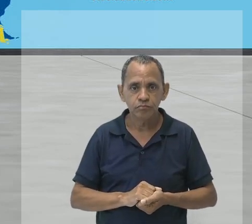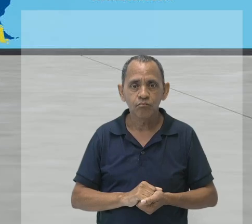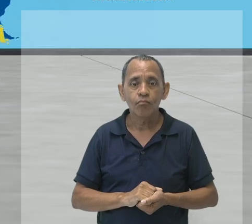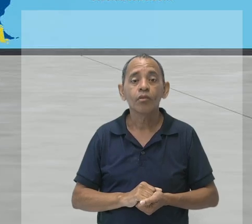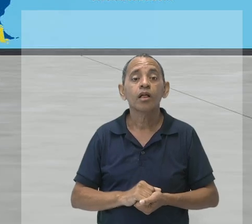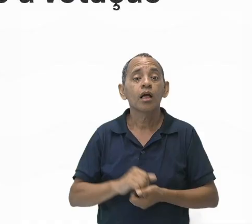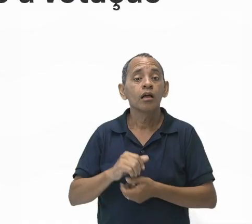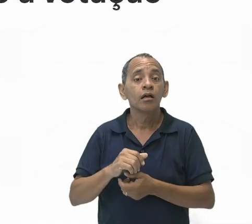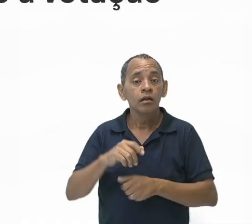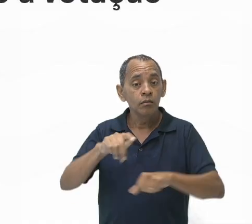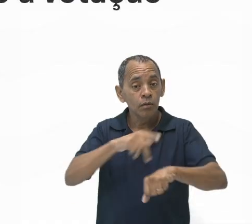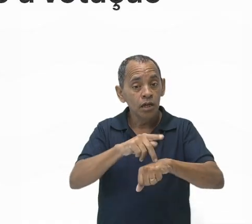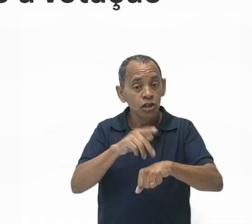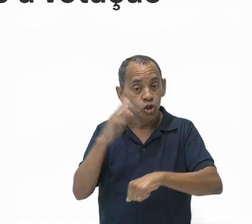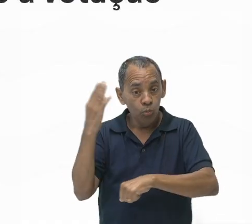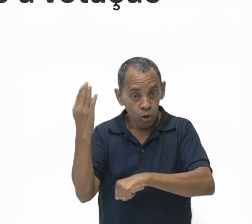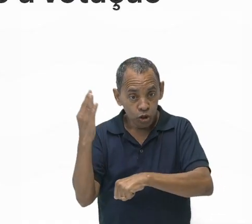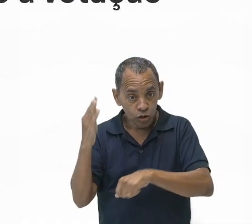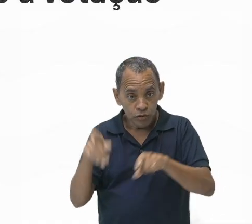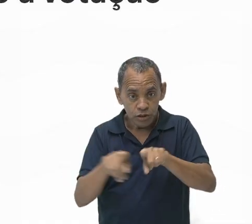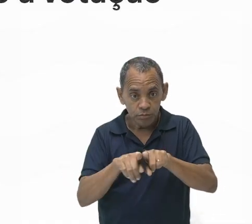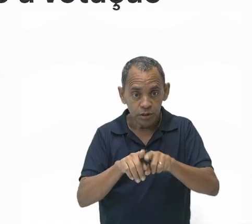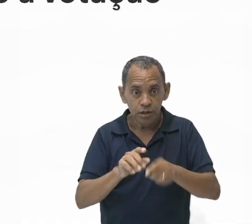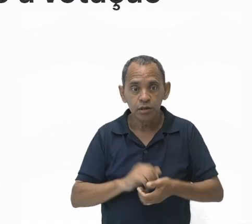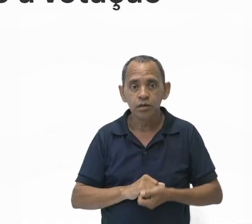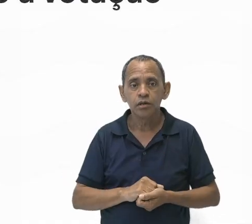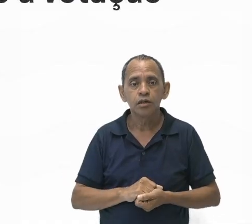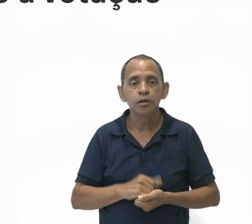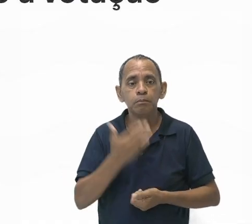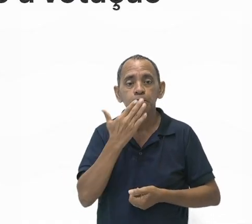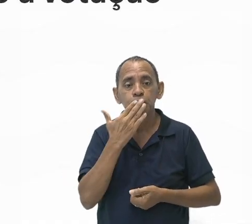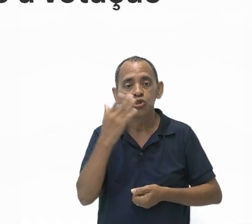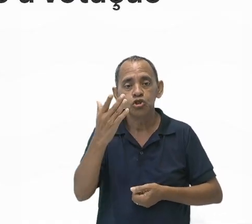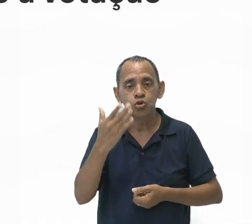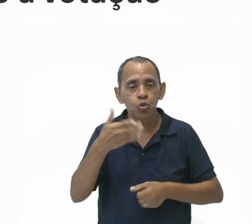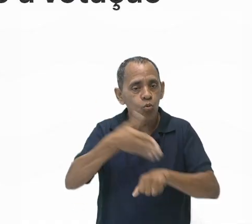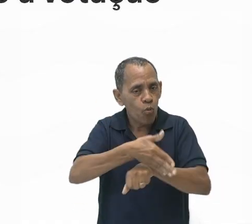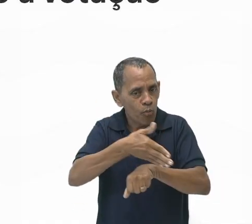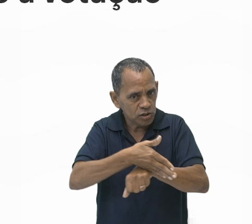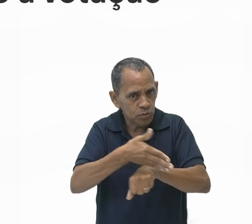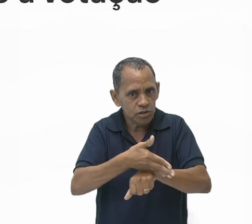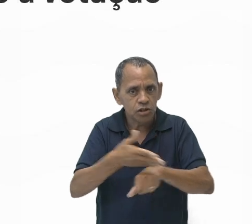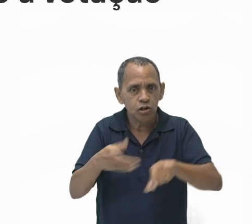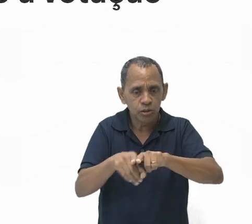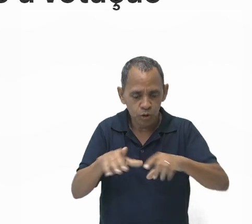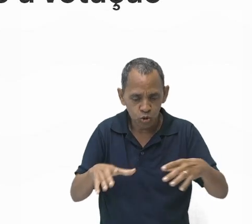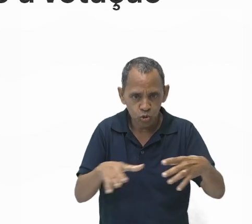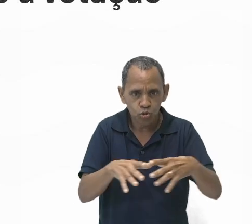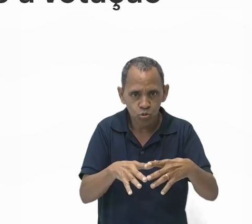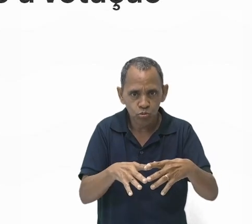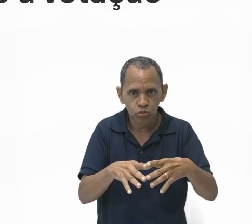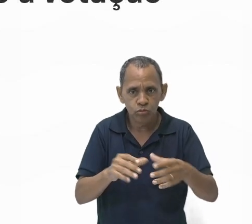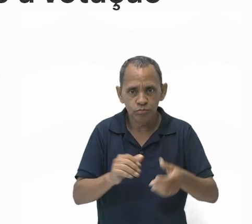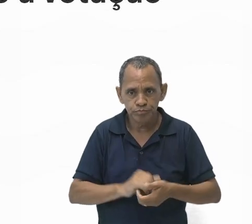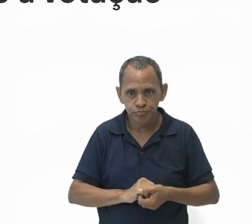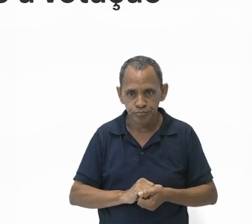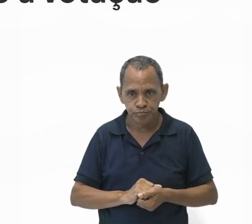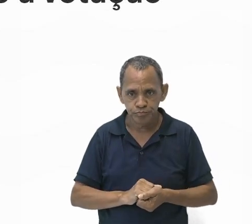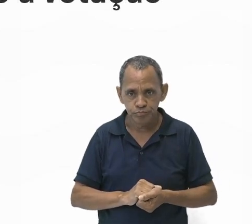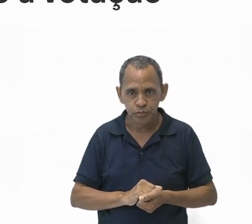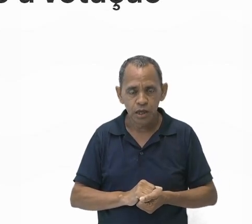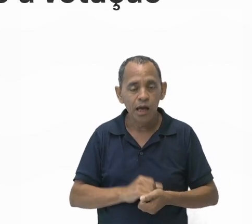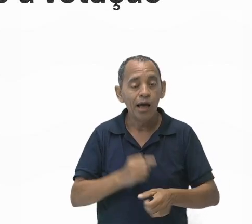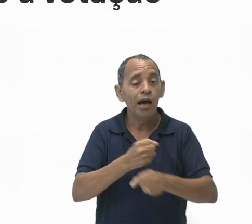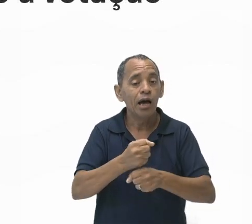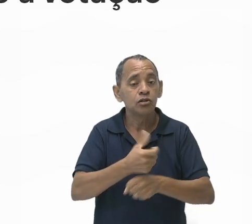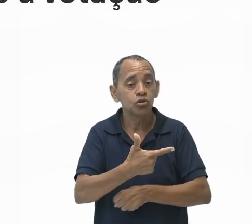vocês o caso da Bolívia, certo? Bem, a Bolívia, ela solicitou a adesão para ser membro efetivo do